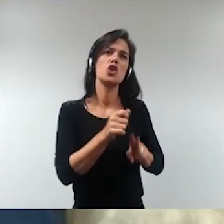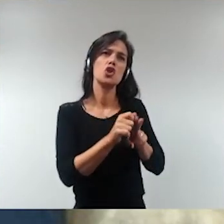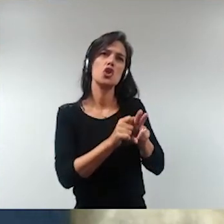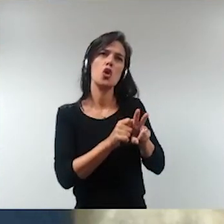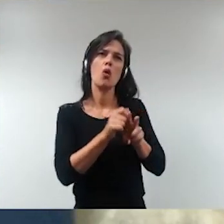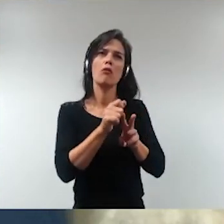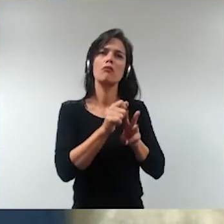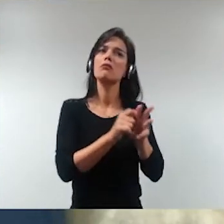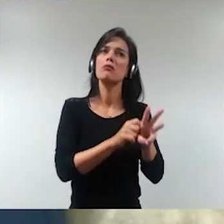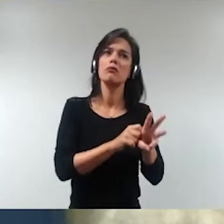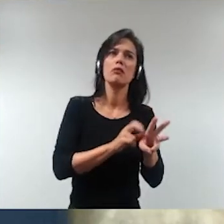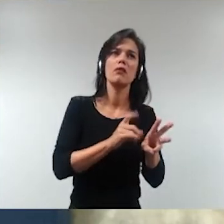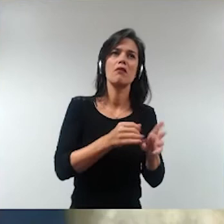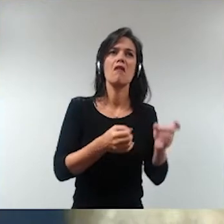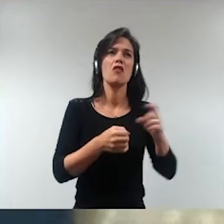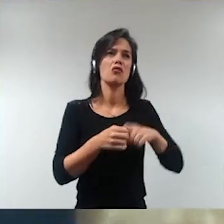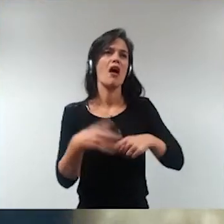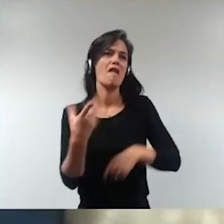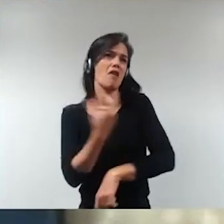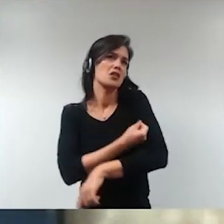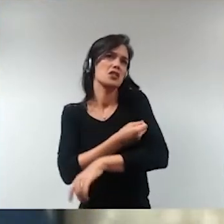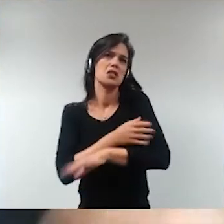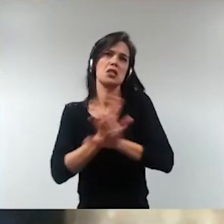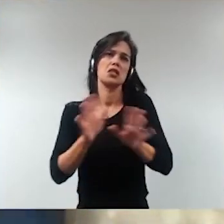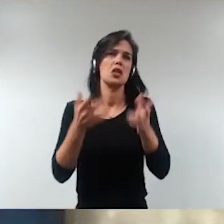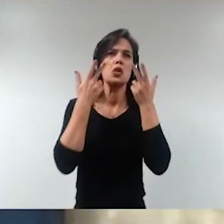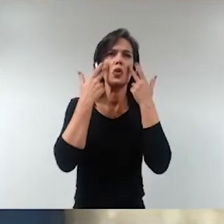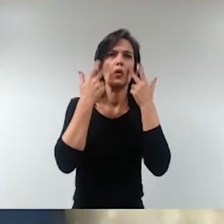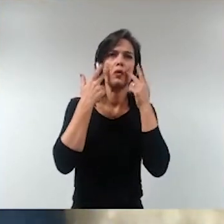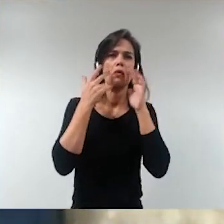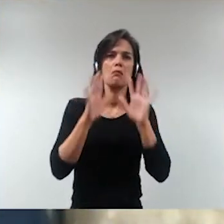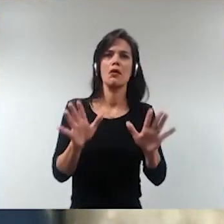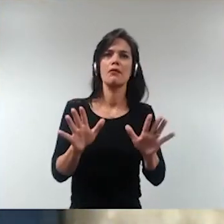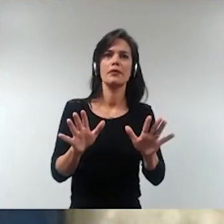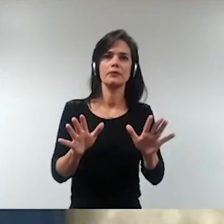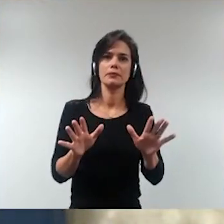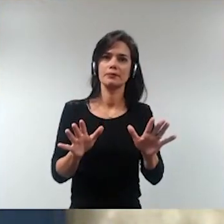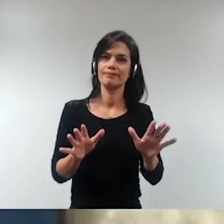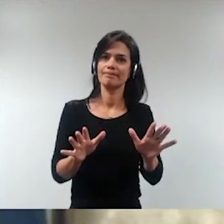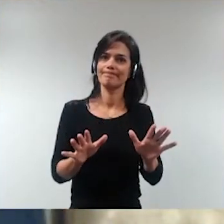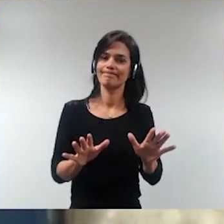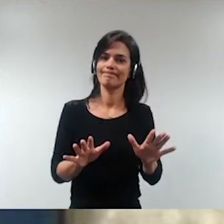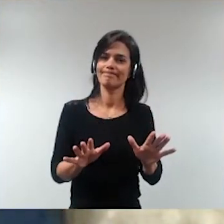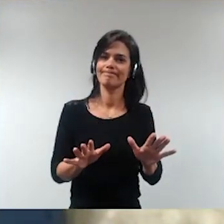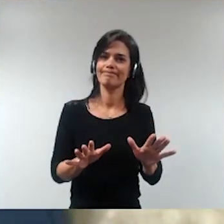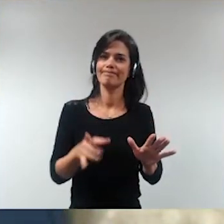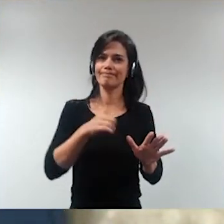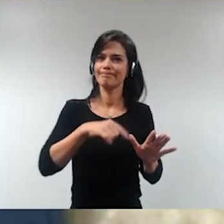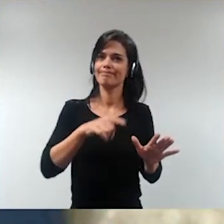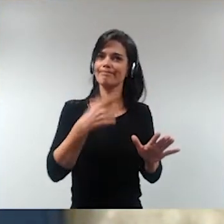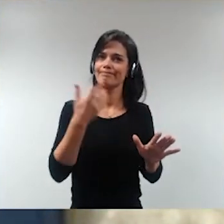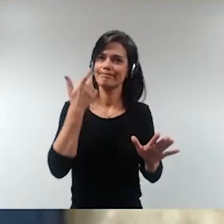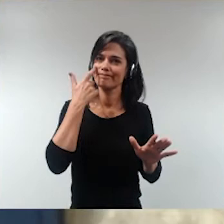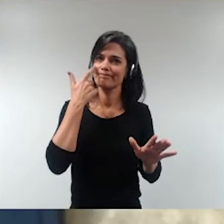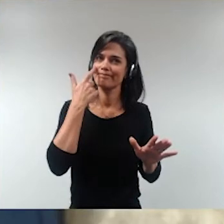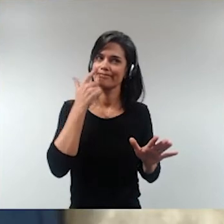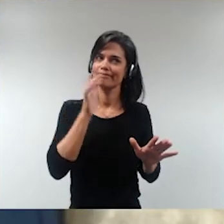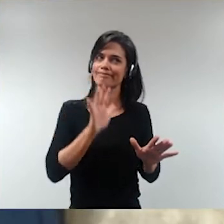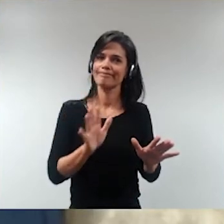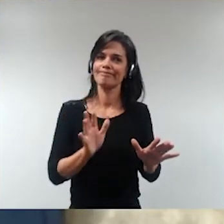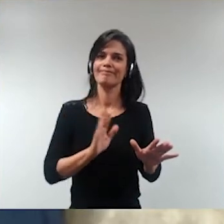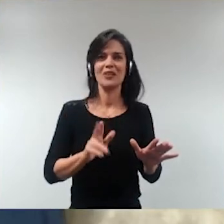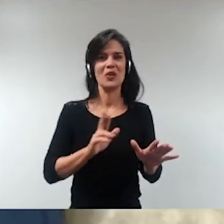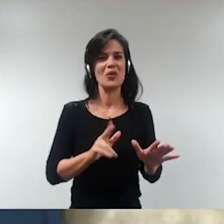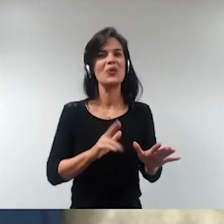no máximo, a gente vai ter uma vacina, todo mundo vai ser vacinado e as coisas voltam ao normal. E a gente está vendo, depois a gente foi vendo que não era